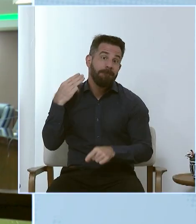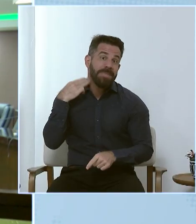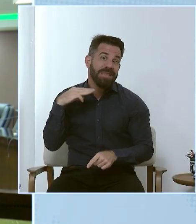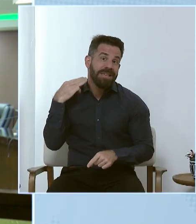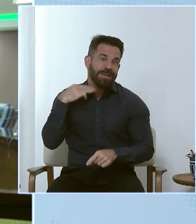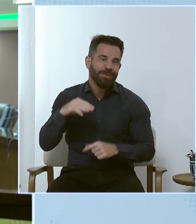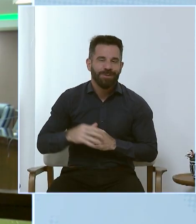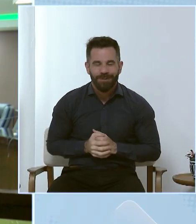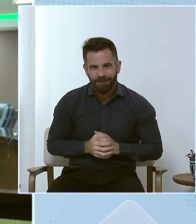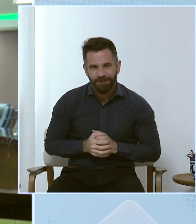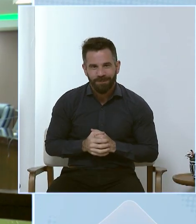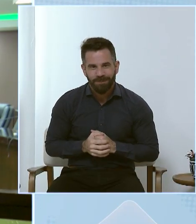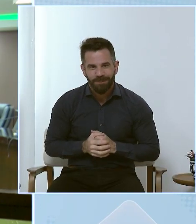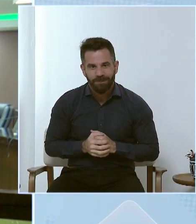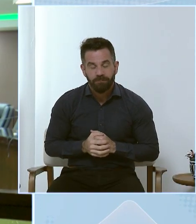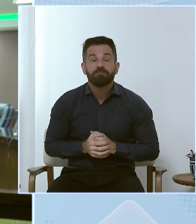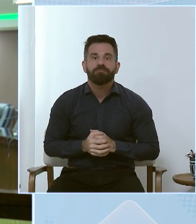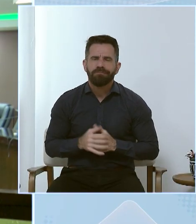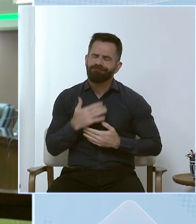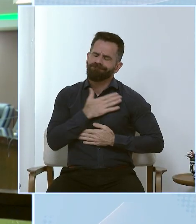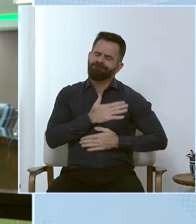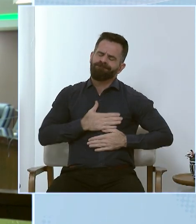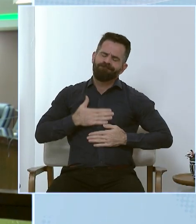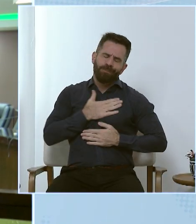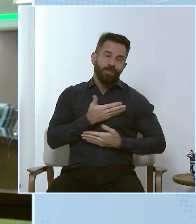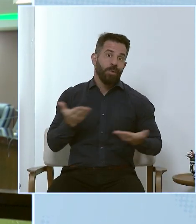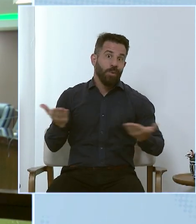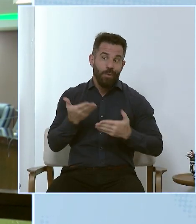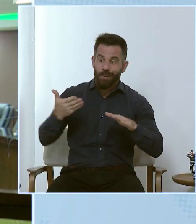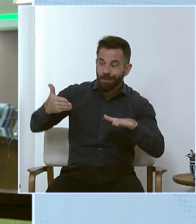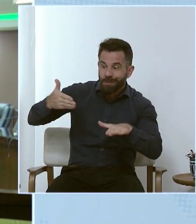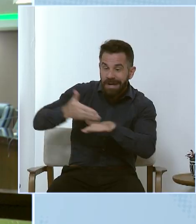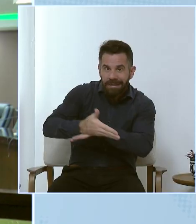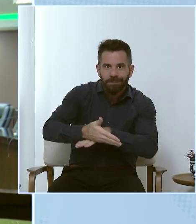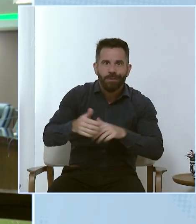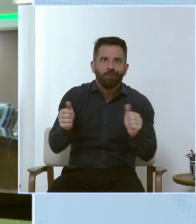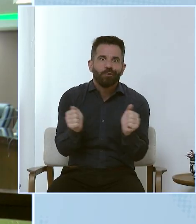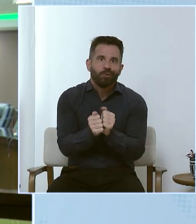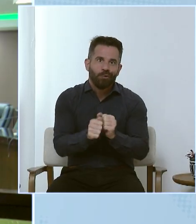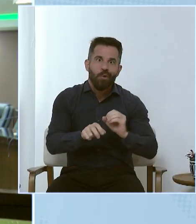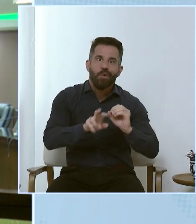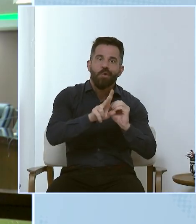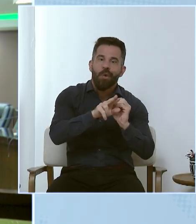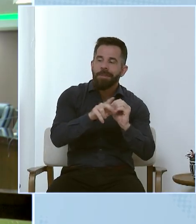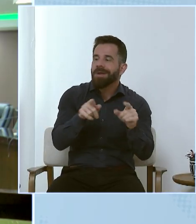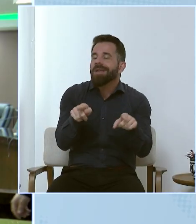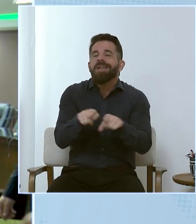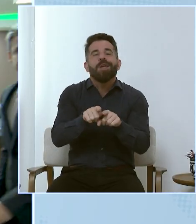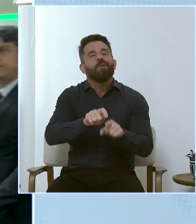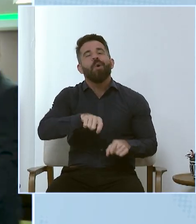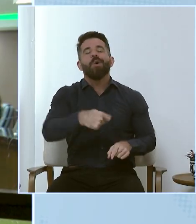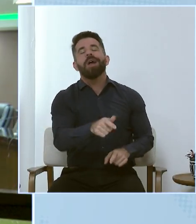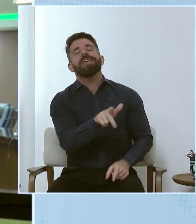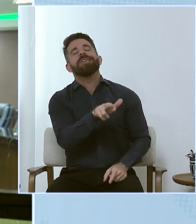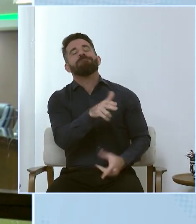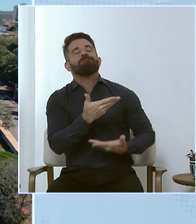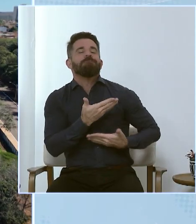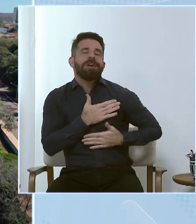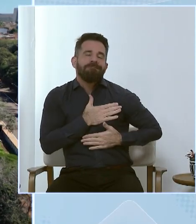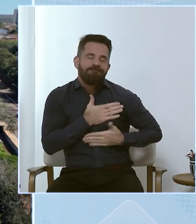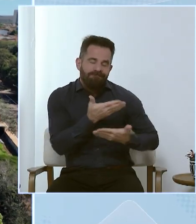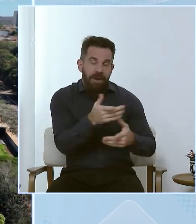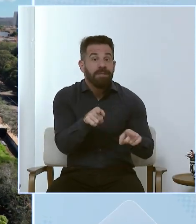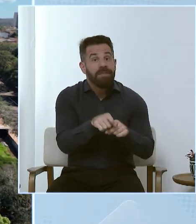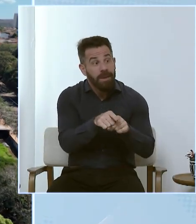com grande alegria que a gente vem aqui hoje, poder participar aqui junto com a UFJ, a nossa co-irmã, né, e poder buscar apoio, né?